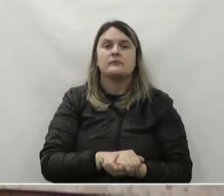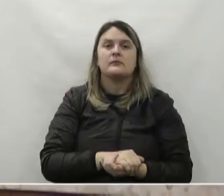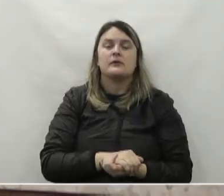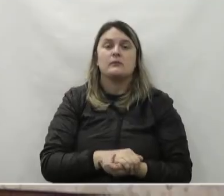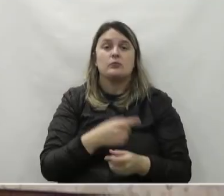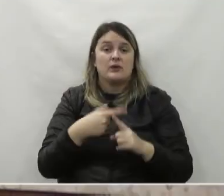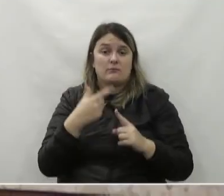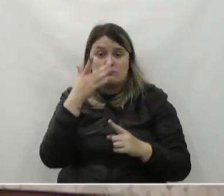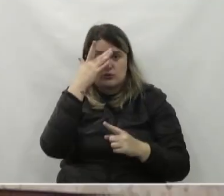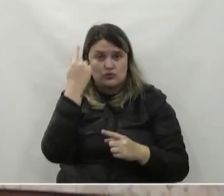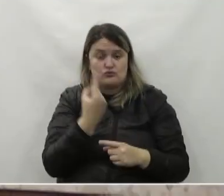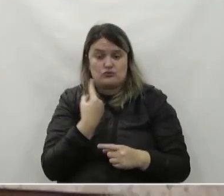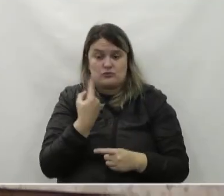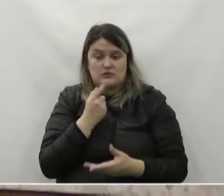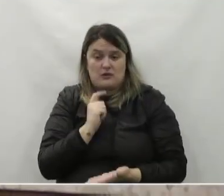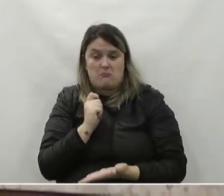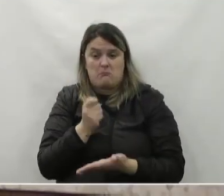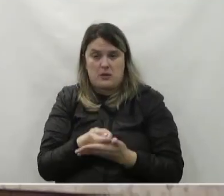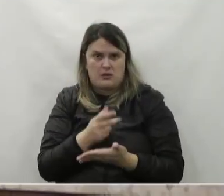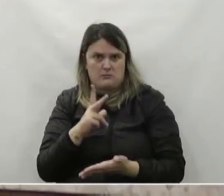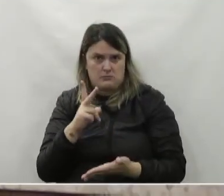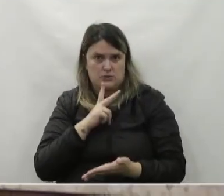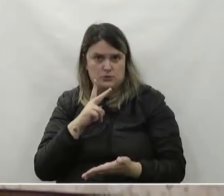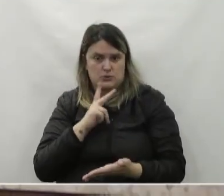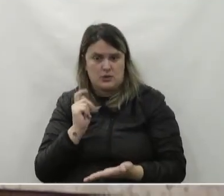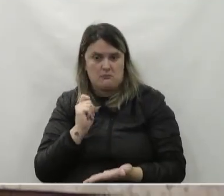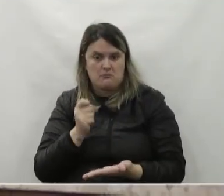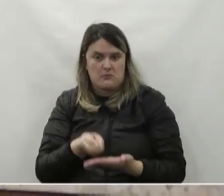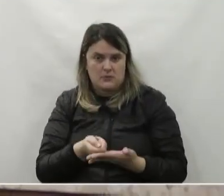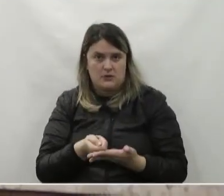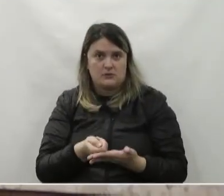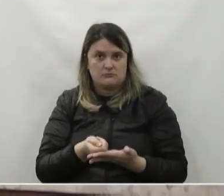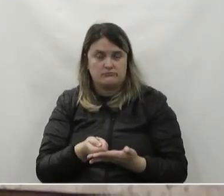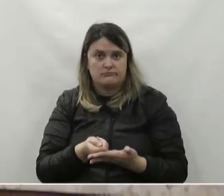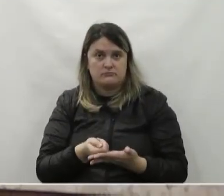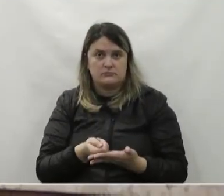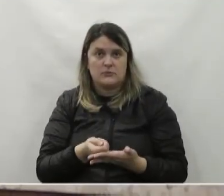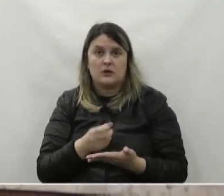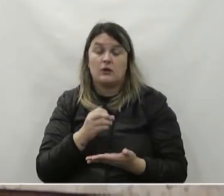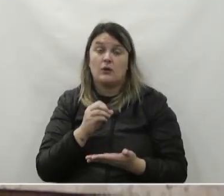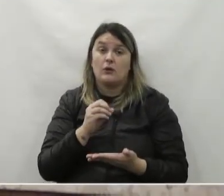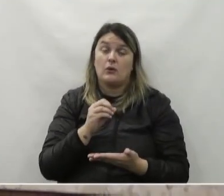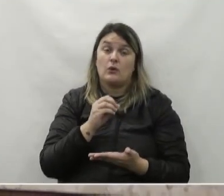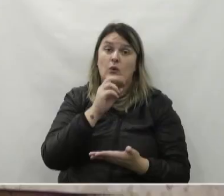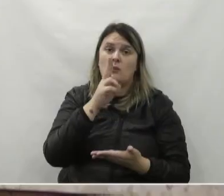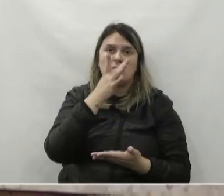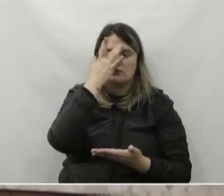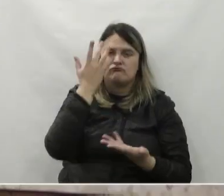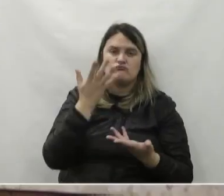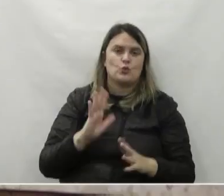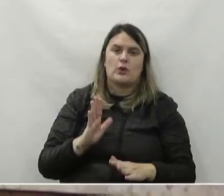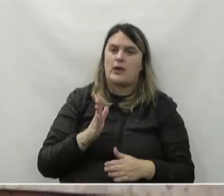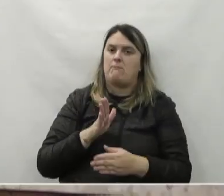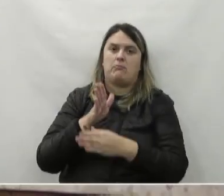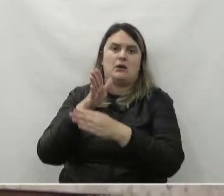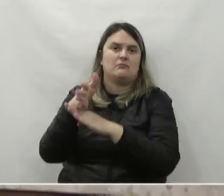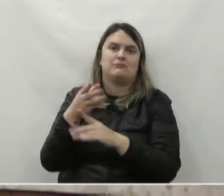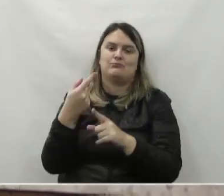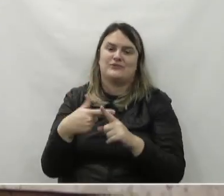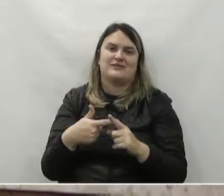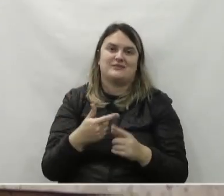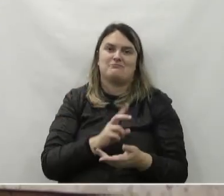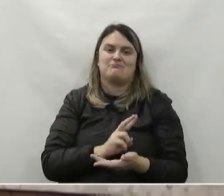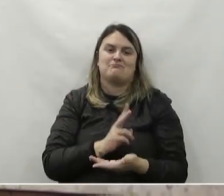tirando dinheiro do bolso, né? E às vezes acabam até deixando de participar de algum evento que